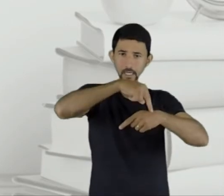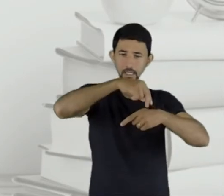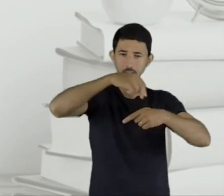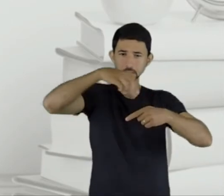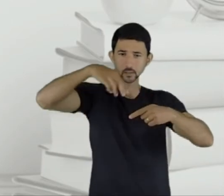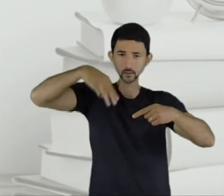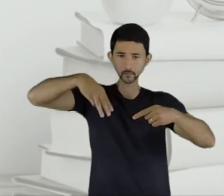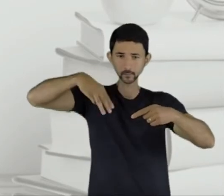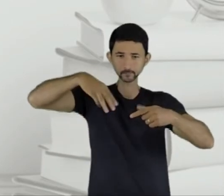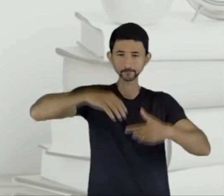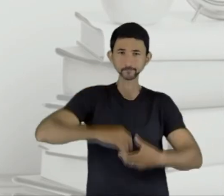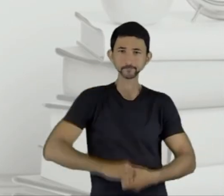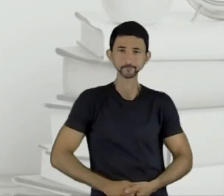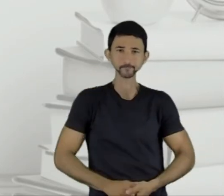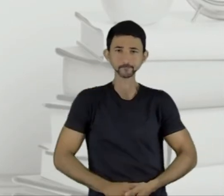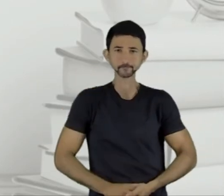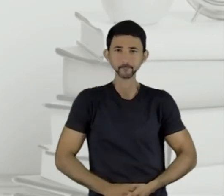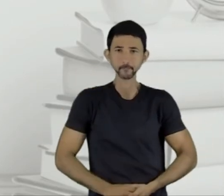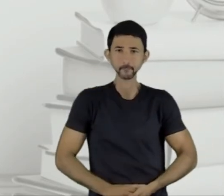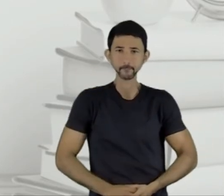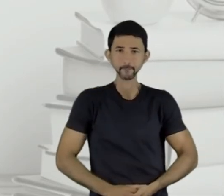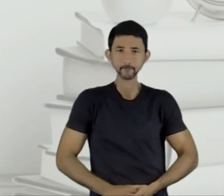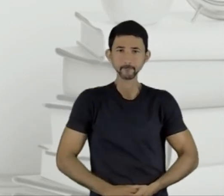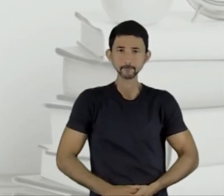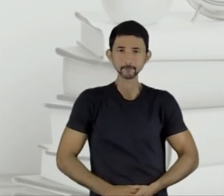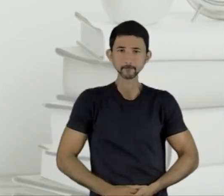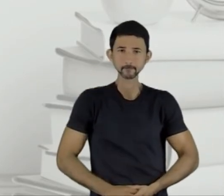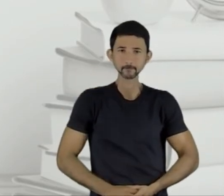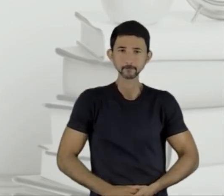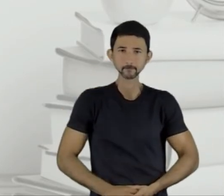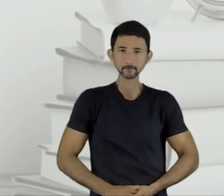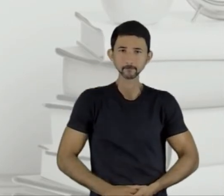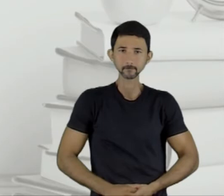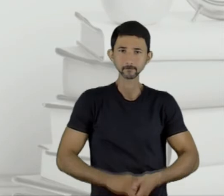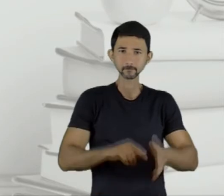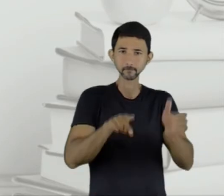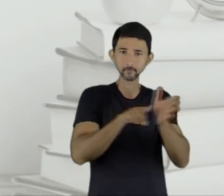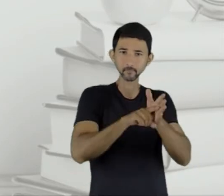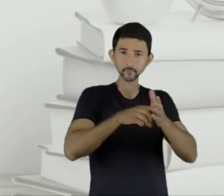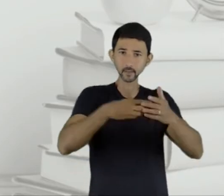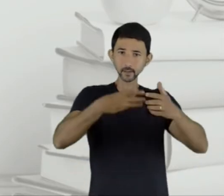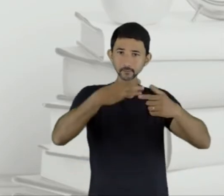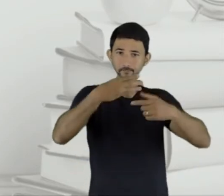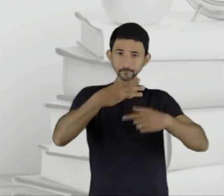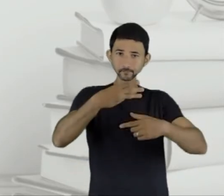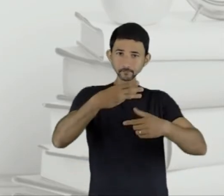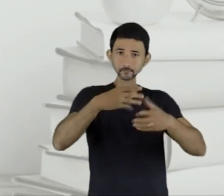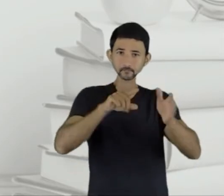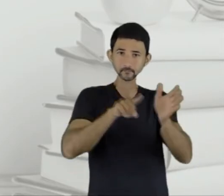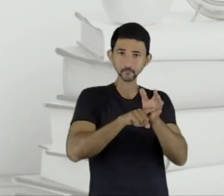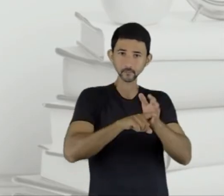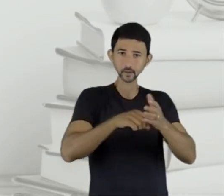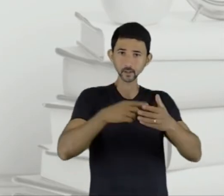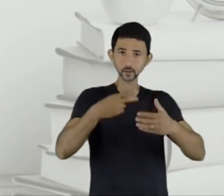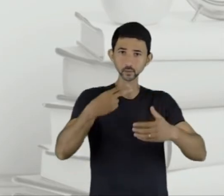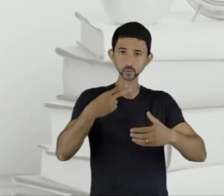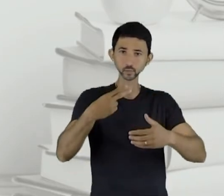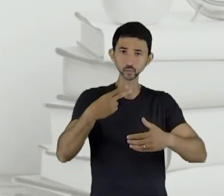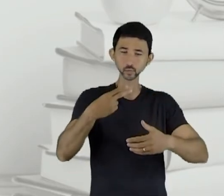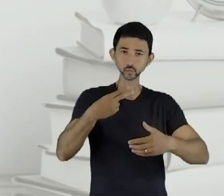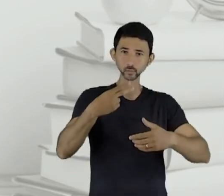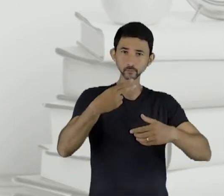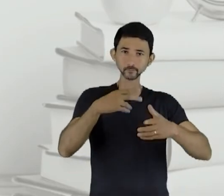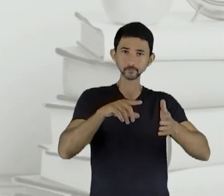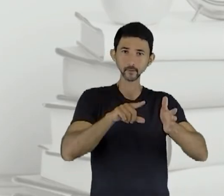esquerda, certo? Então, observa lá, menos 3 e alguma coisa. Mas quanto é esse alguma coisa?